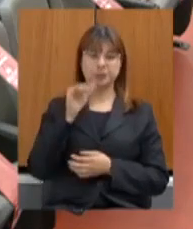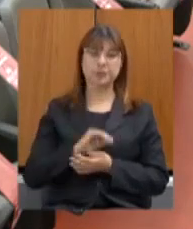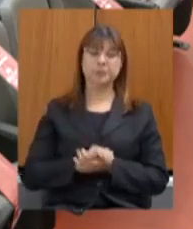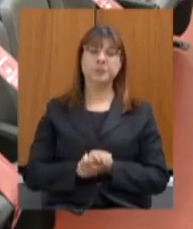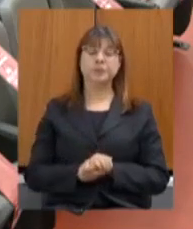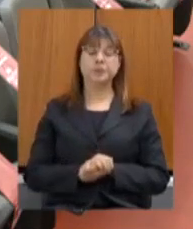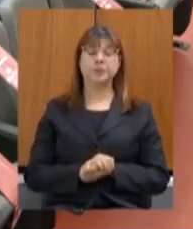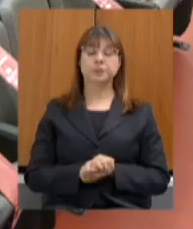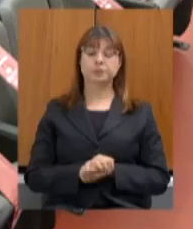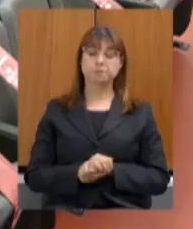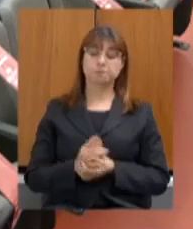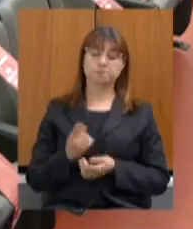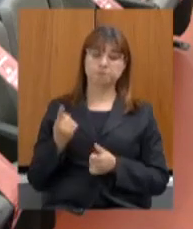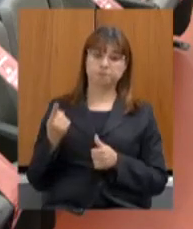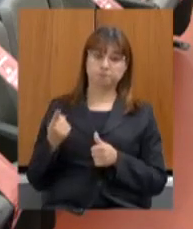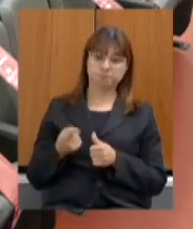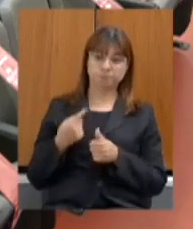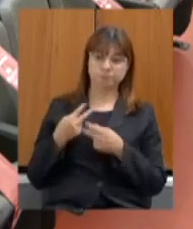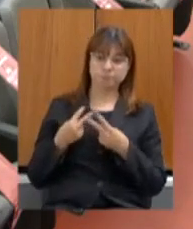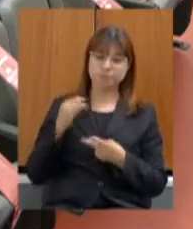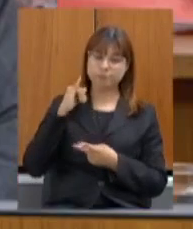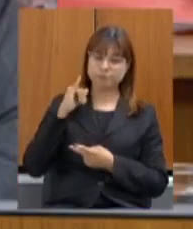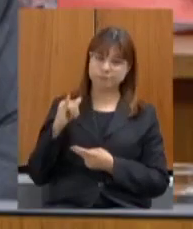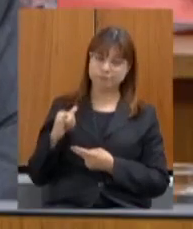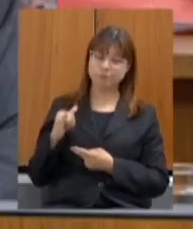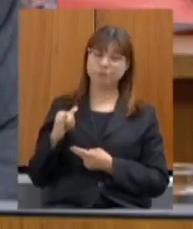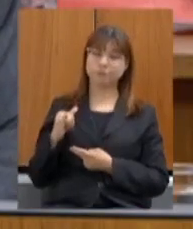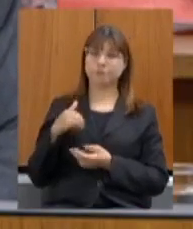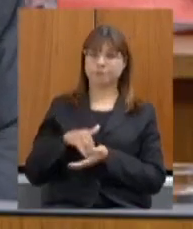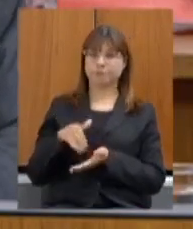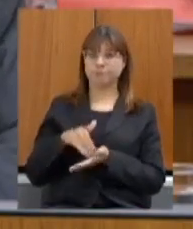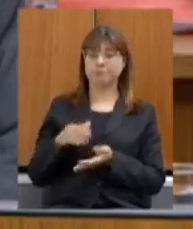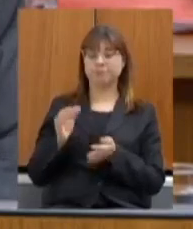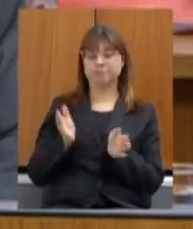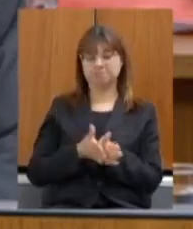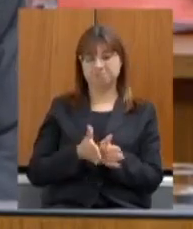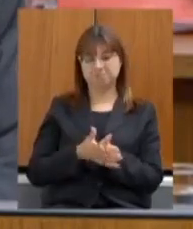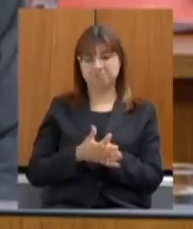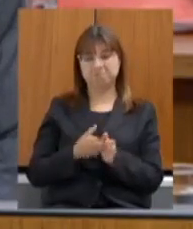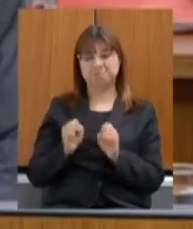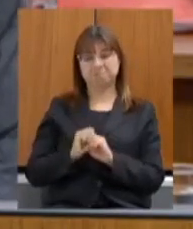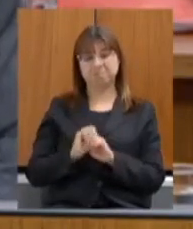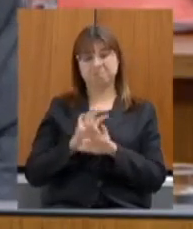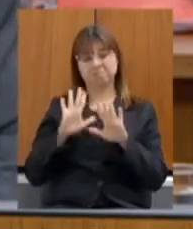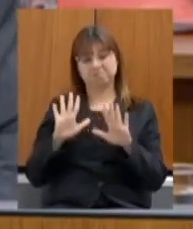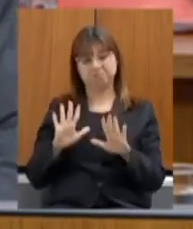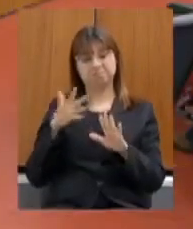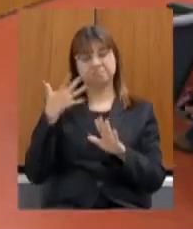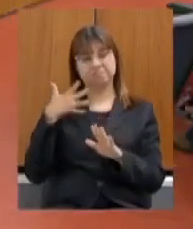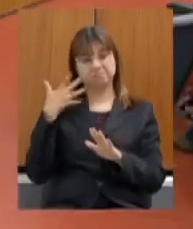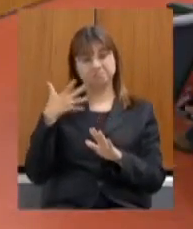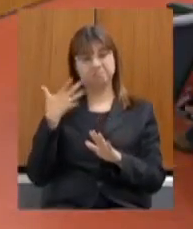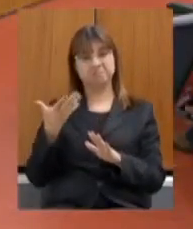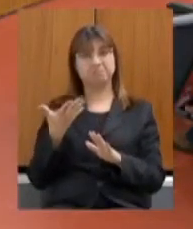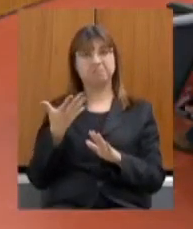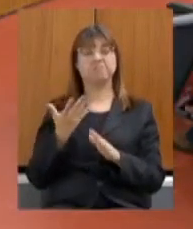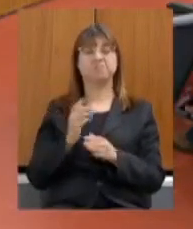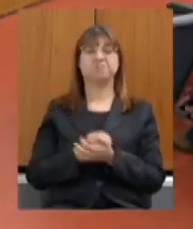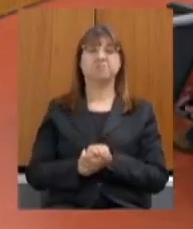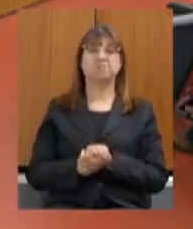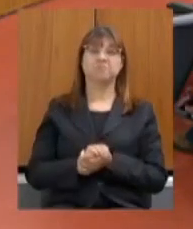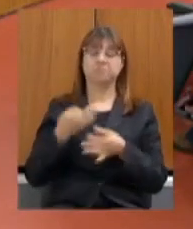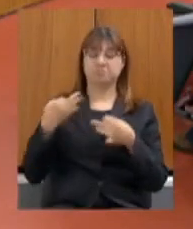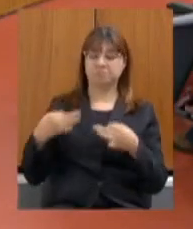Secretário, em primeiro lugar, parabéns pela sua exposição. clara, correta e transparente.